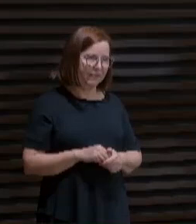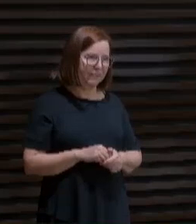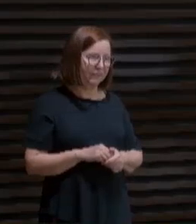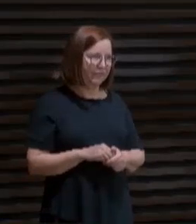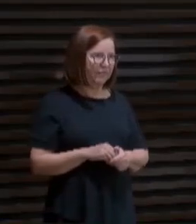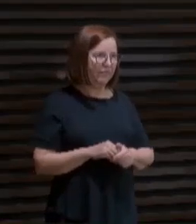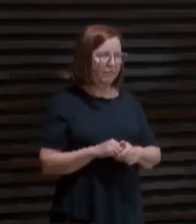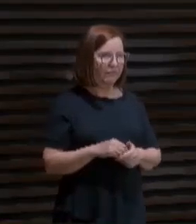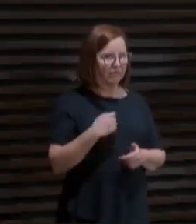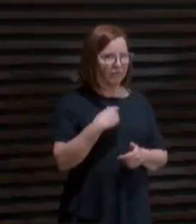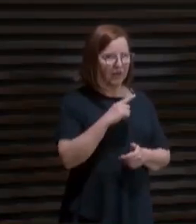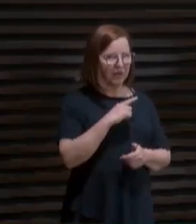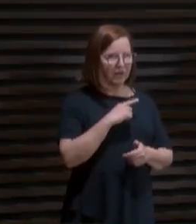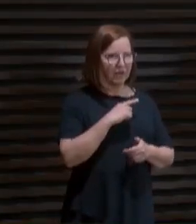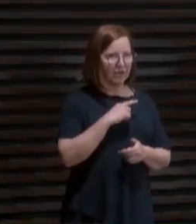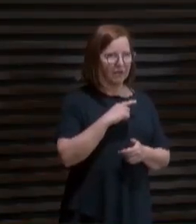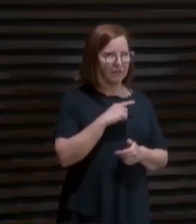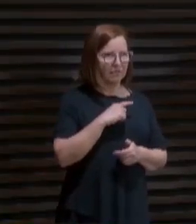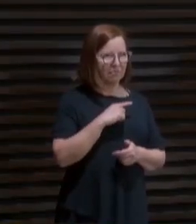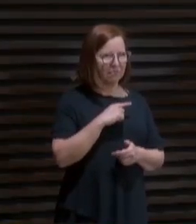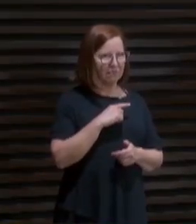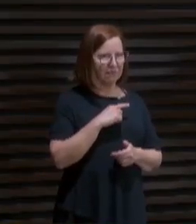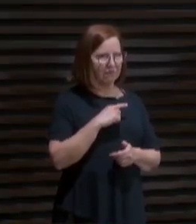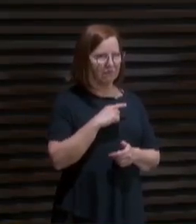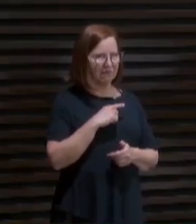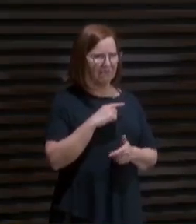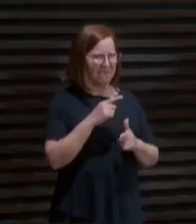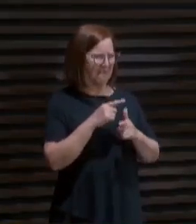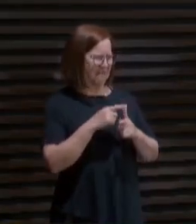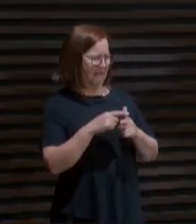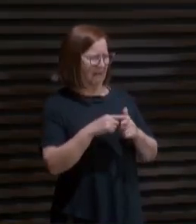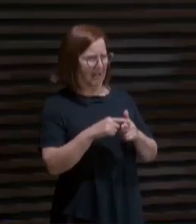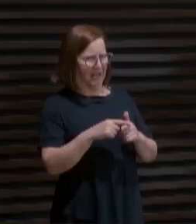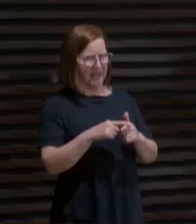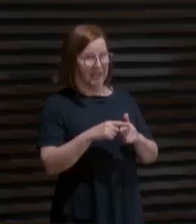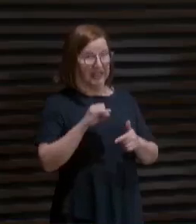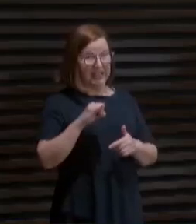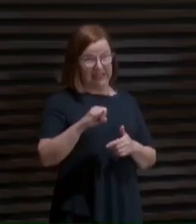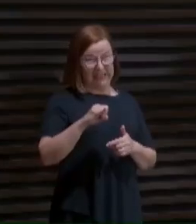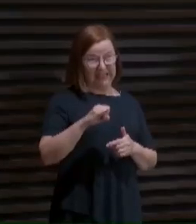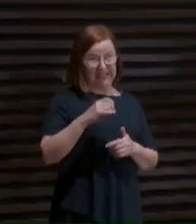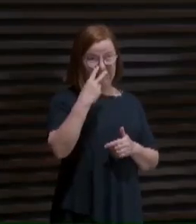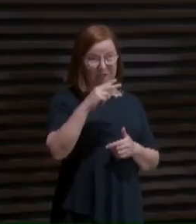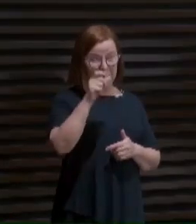Eu tenho uma implicância quando eu vejo uma pessoa dizer assim: eu adoro fulano.